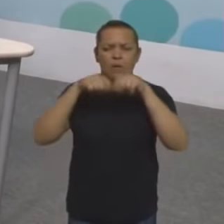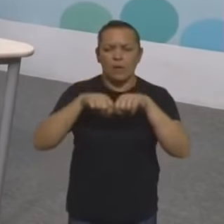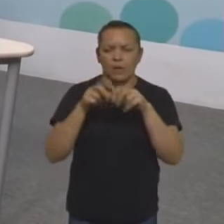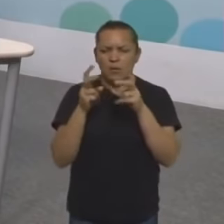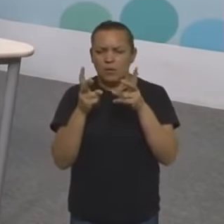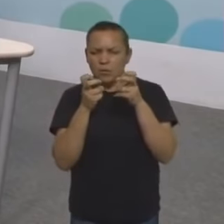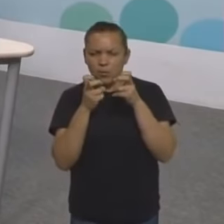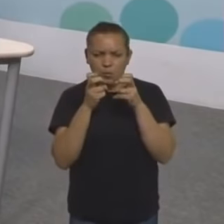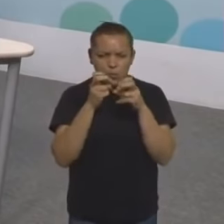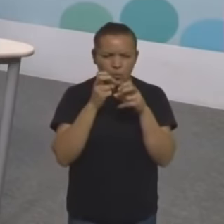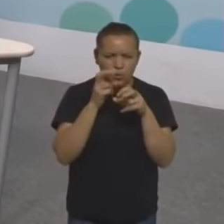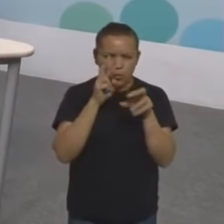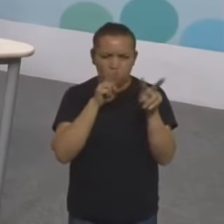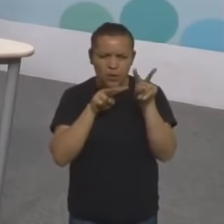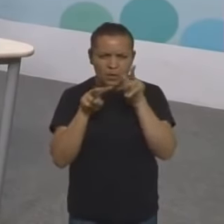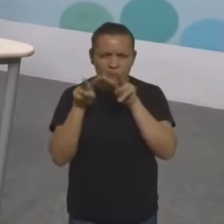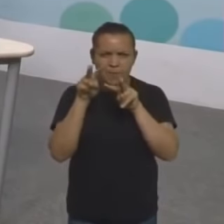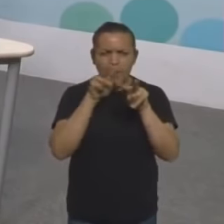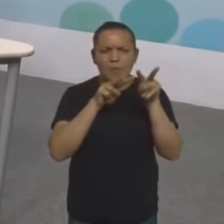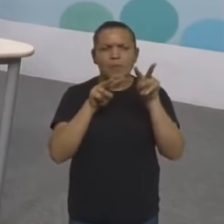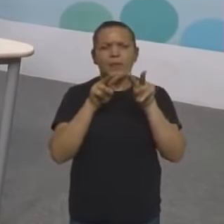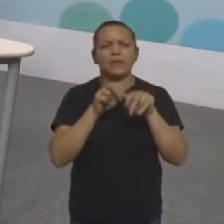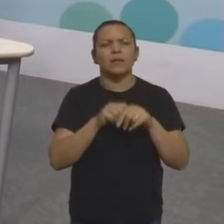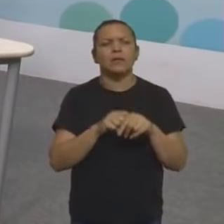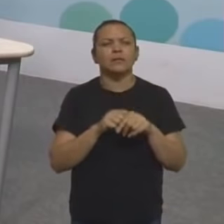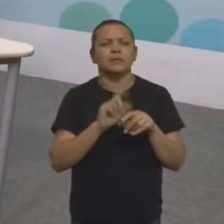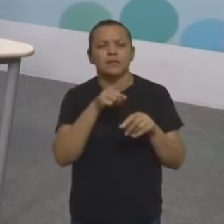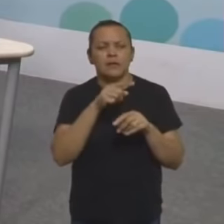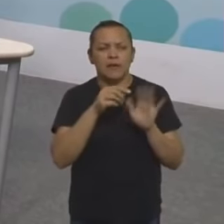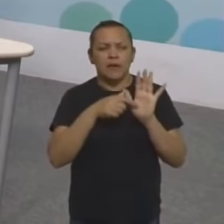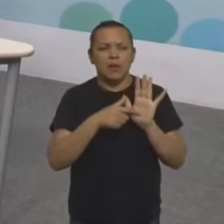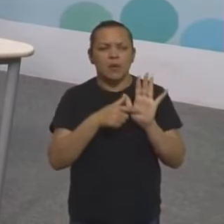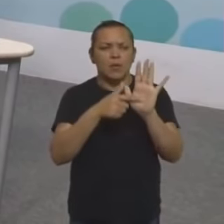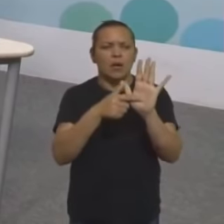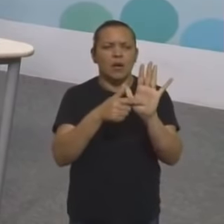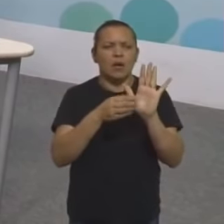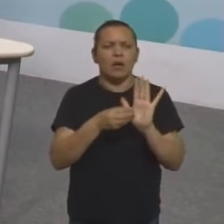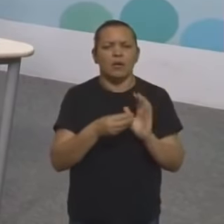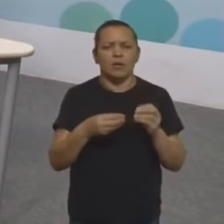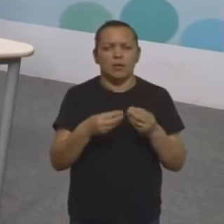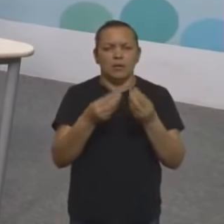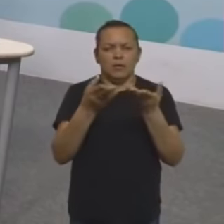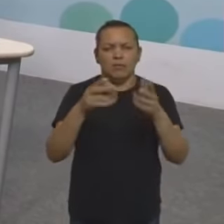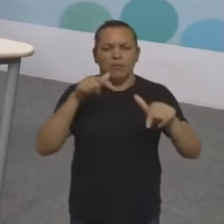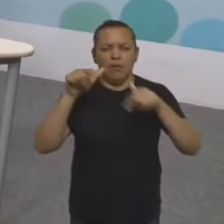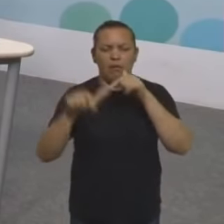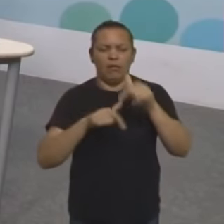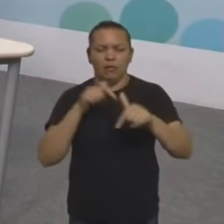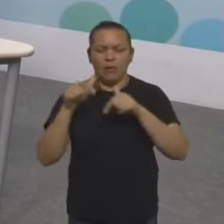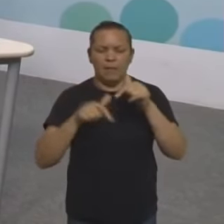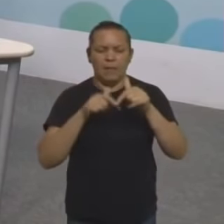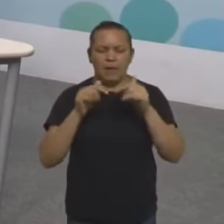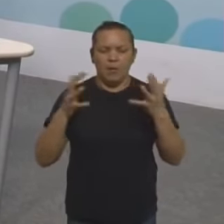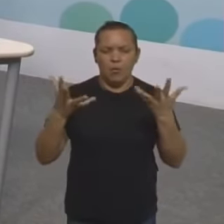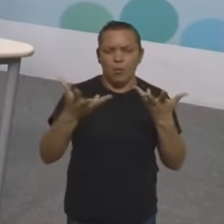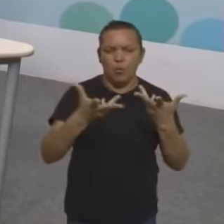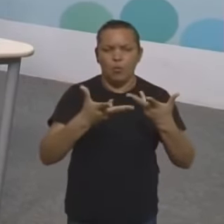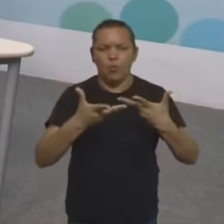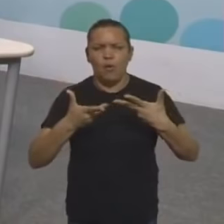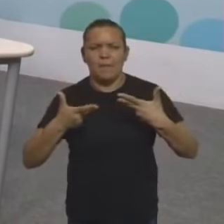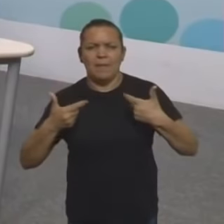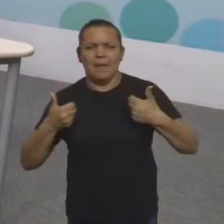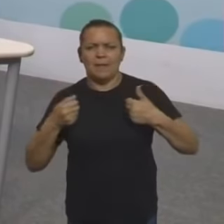que a BNCC, de modo macro, oferece um trabalho por meio das competências e